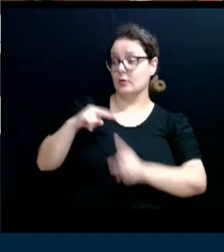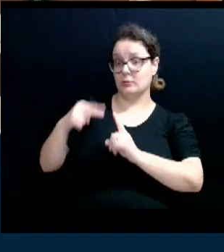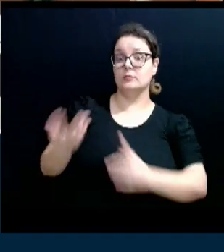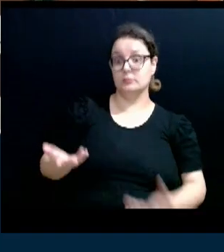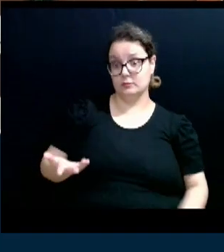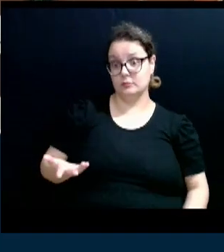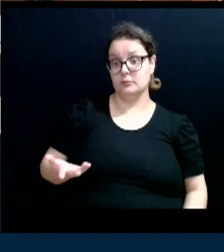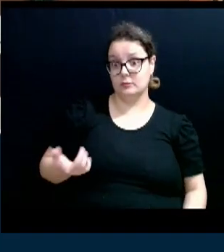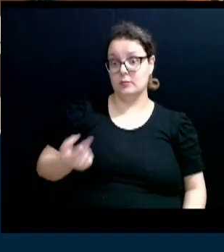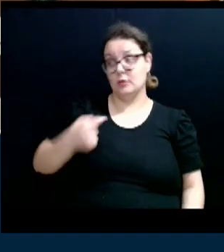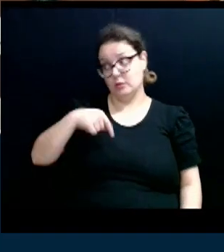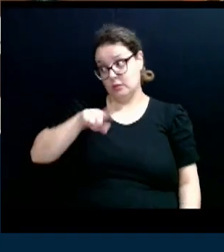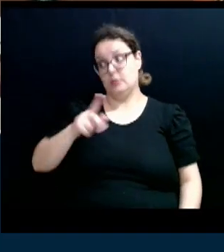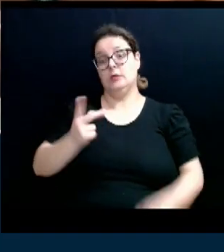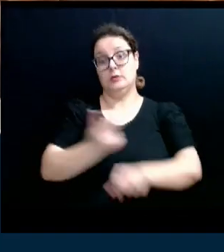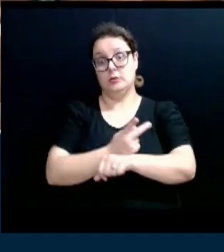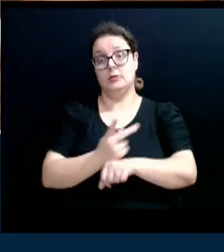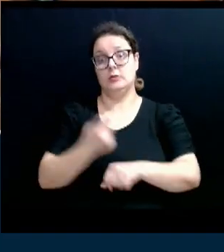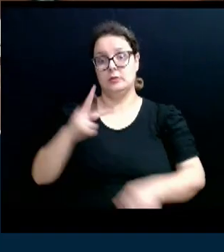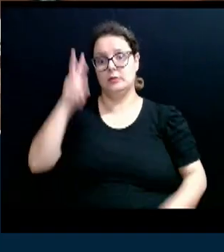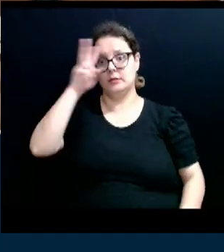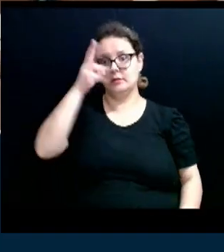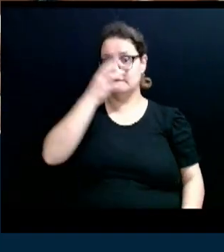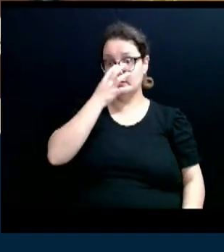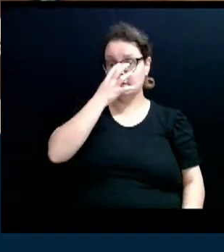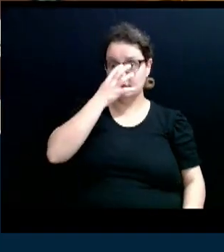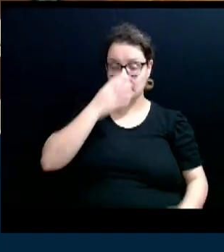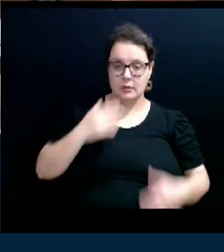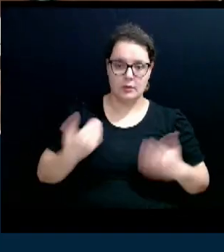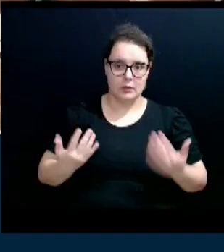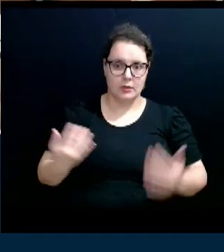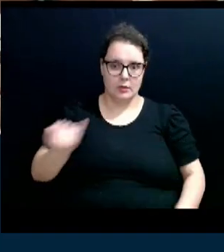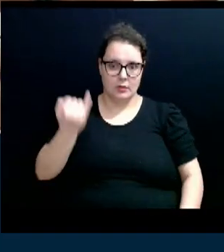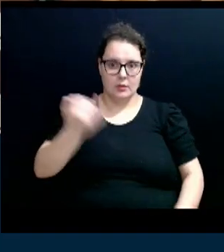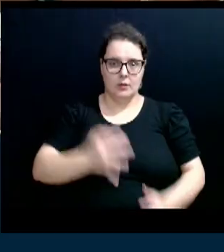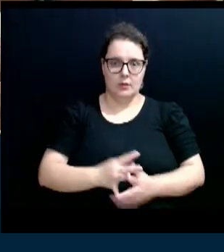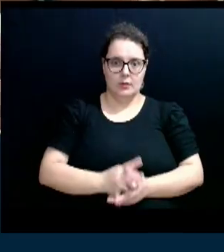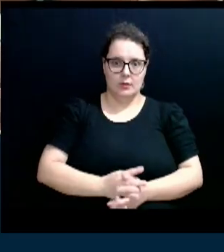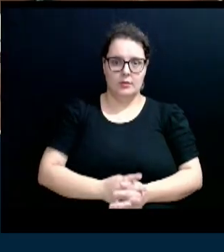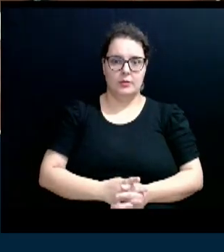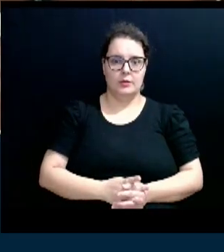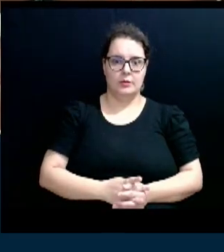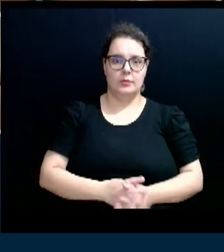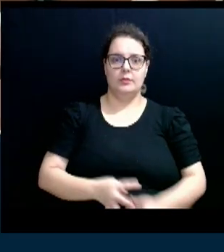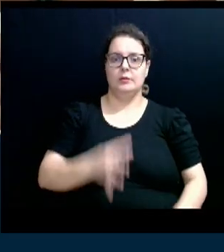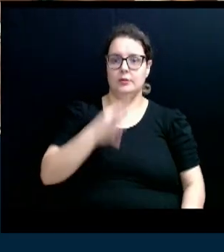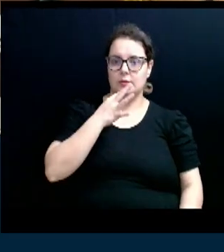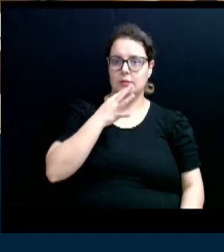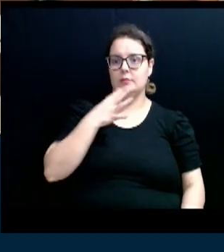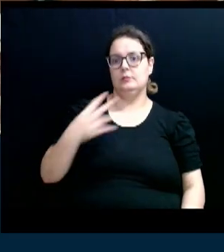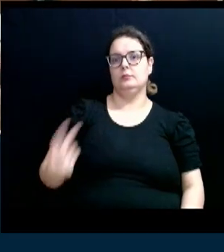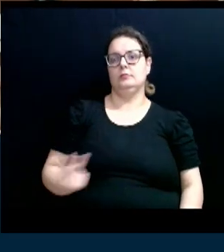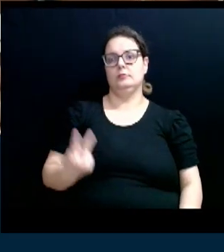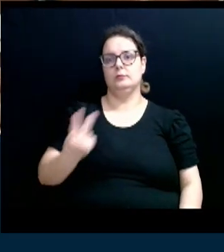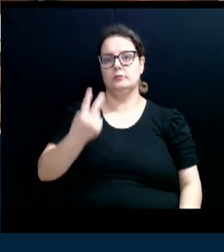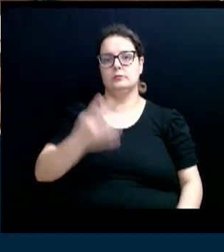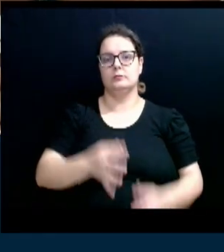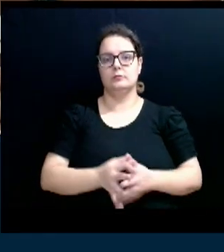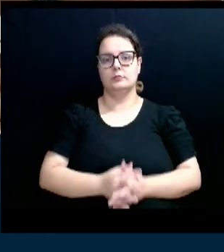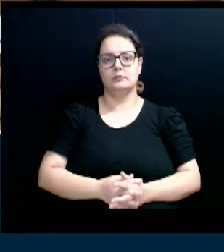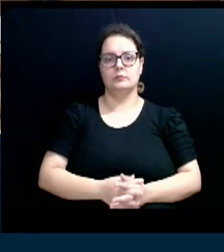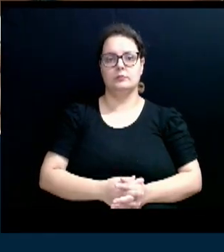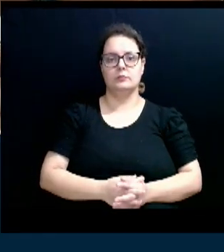em busca da sua história, né? Qual que é a importância da gente conhecer e valorizar a nossa história de